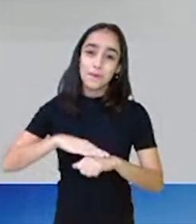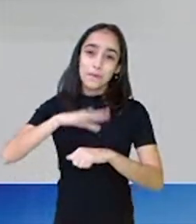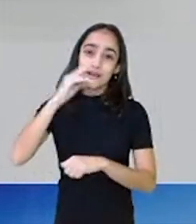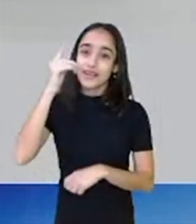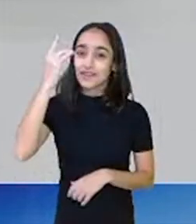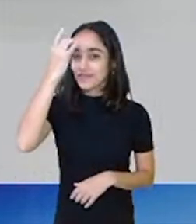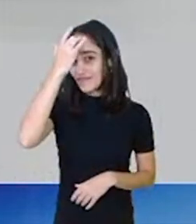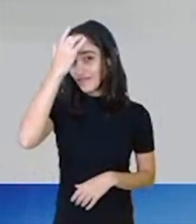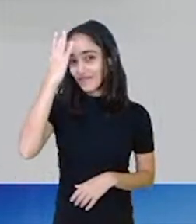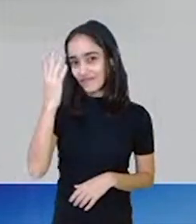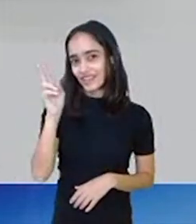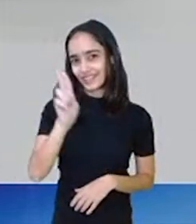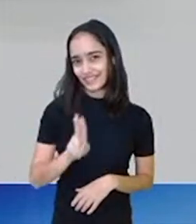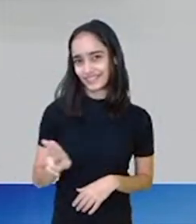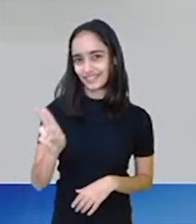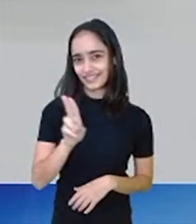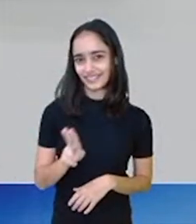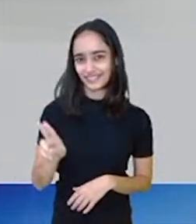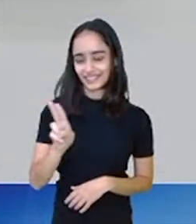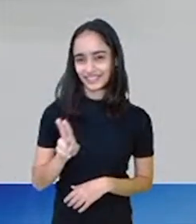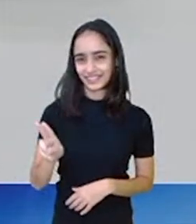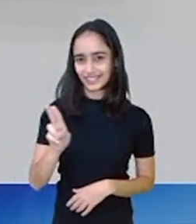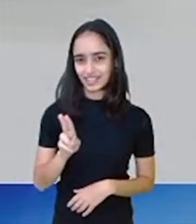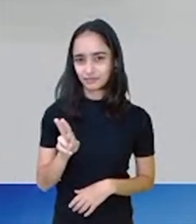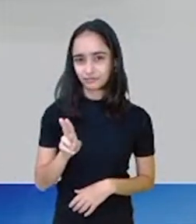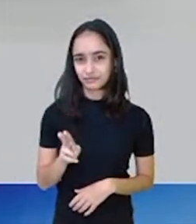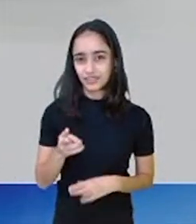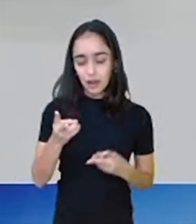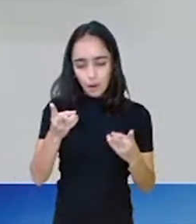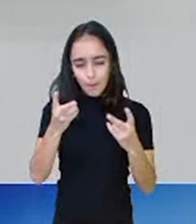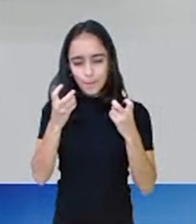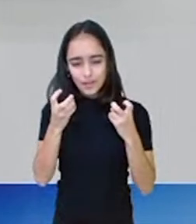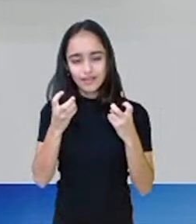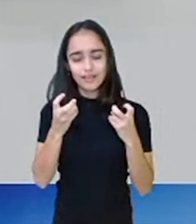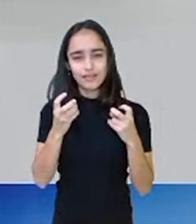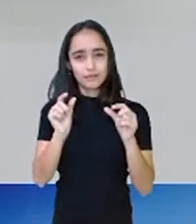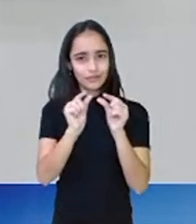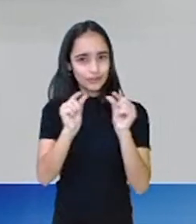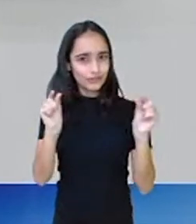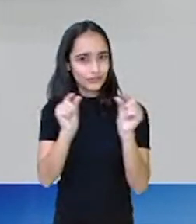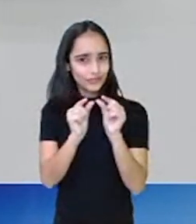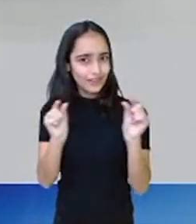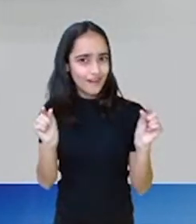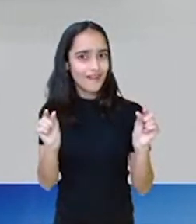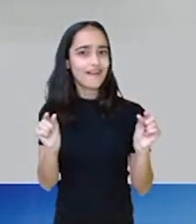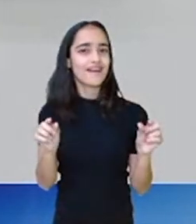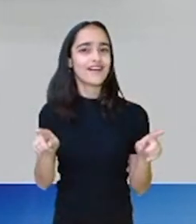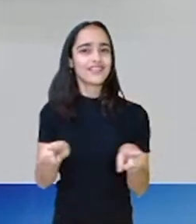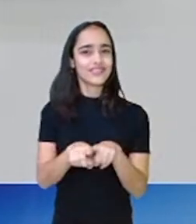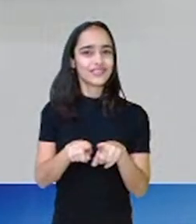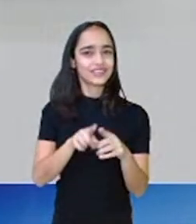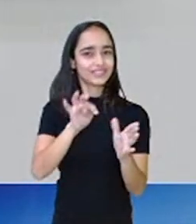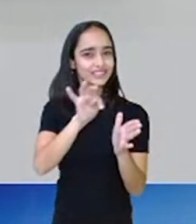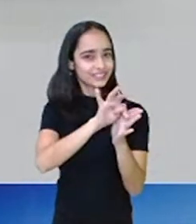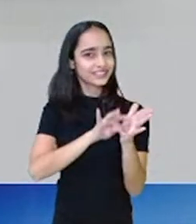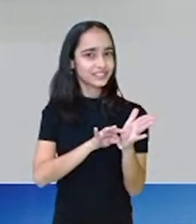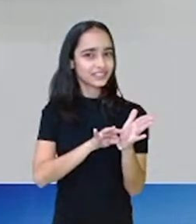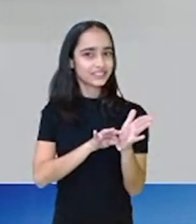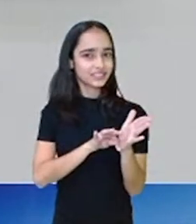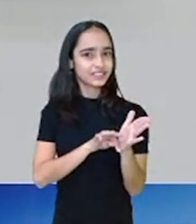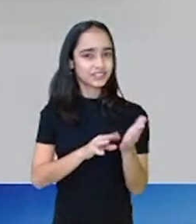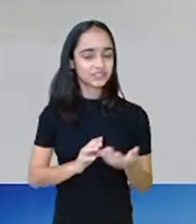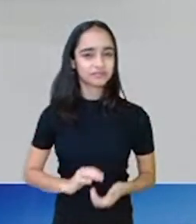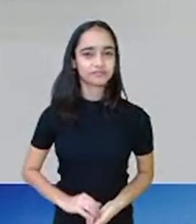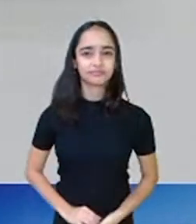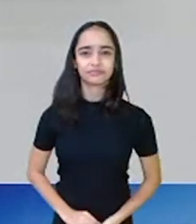uso e identificação nas frases aí em textos, o ponto de interrogação. Eu poderia